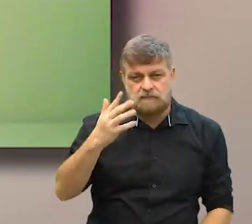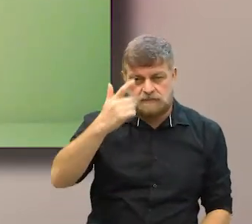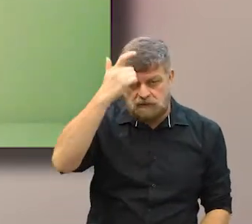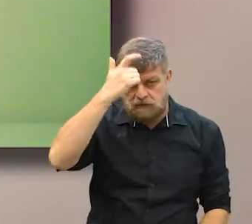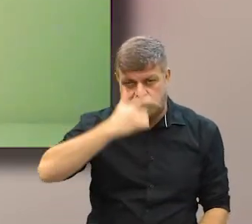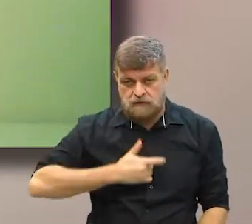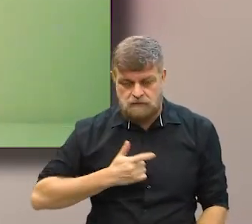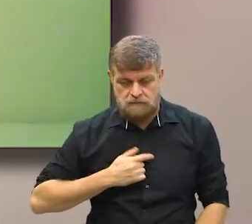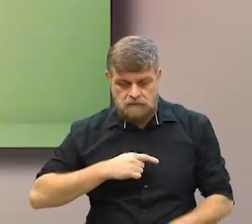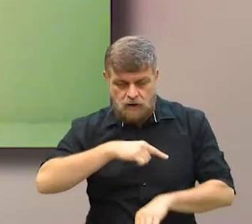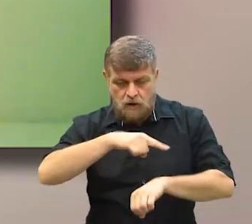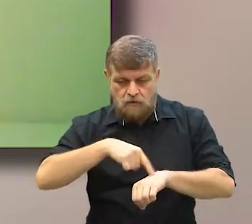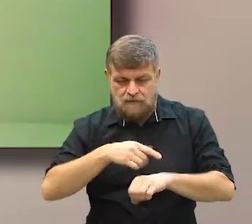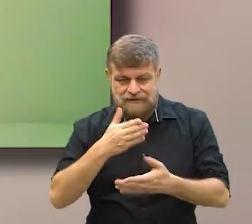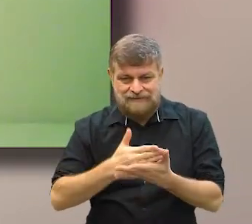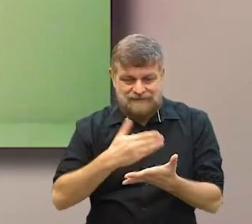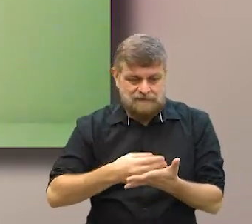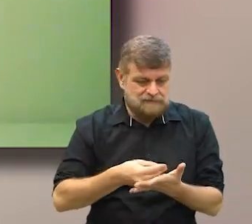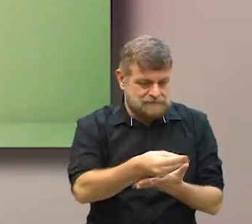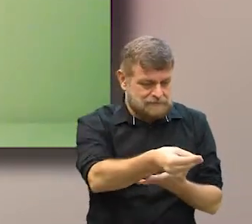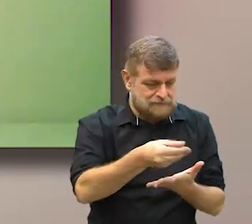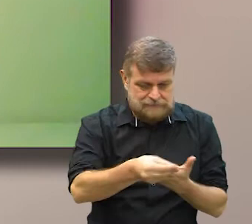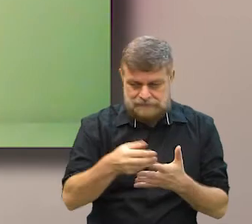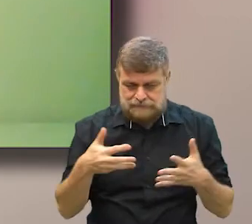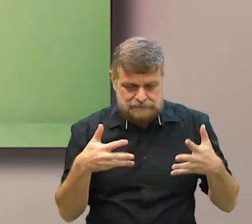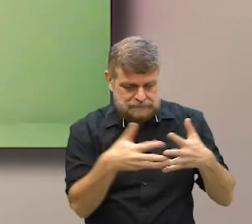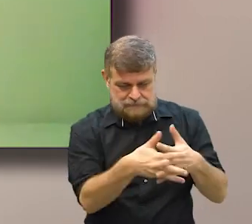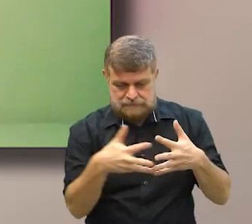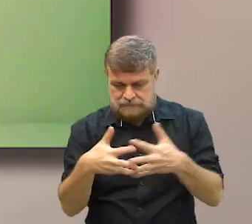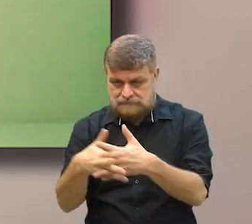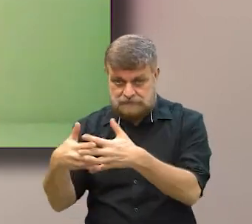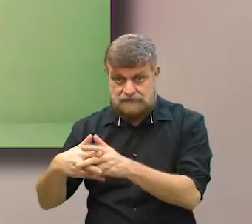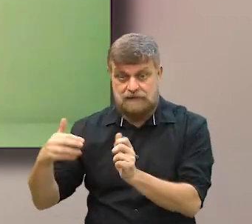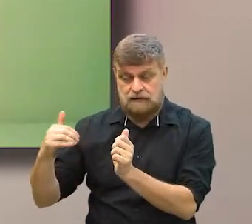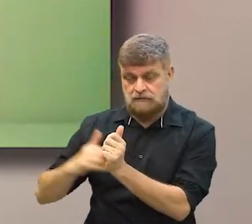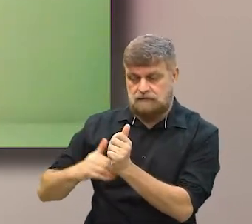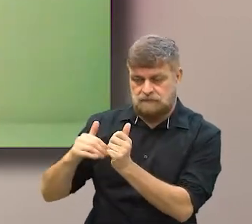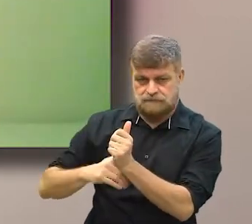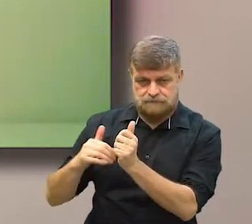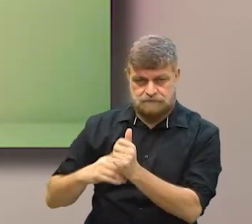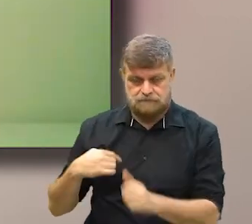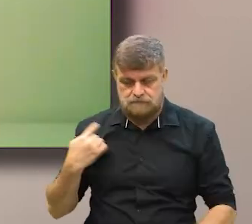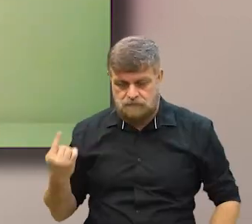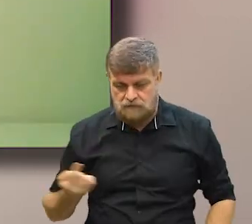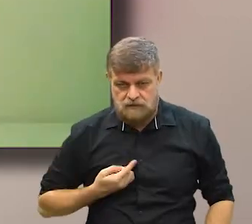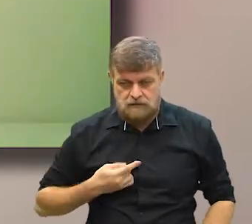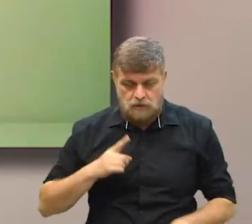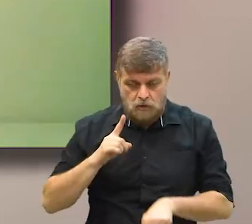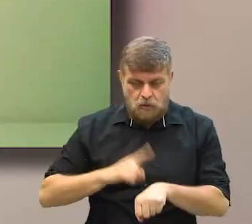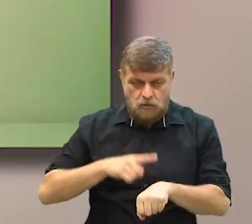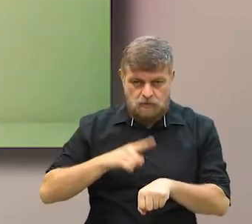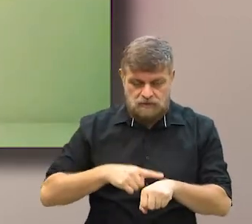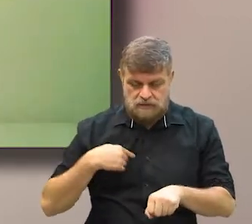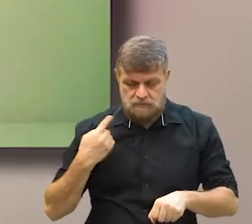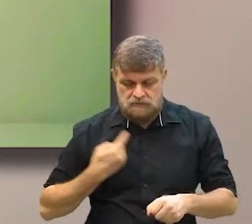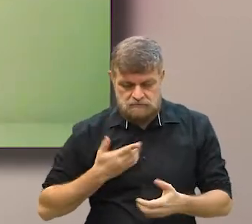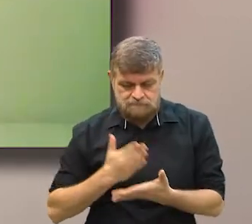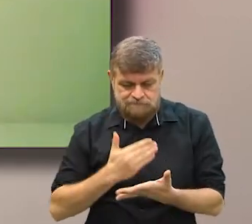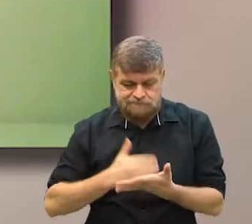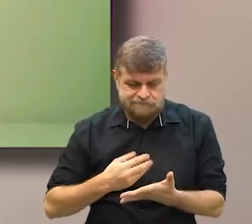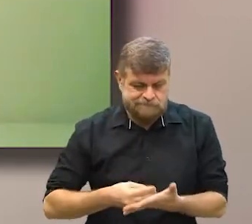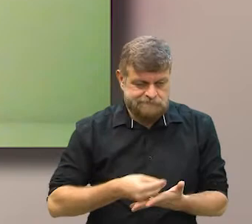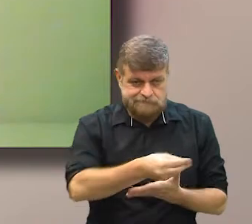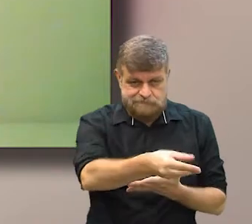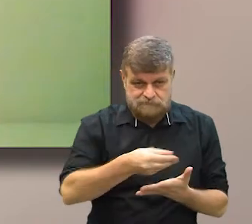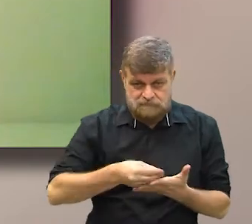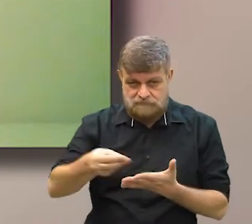Então, provavelmente eu estou distribuindo muito mal o meu tempo. E às vezes o segredo é esse. É redistribuir o